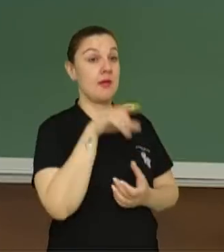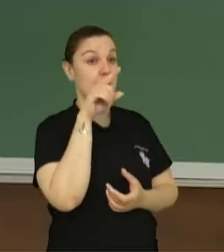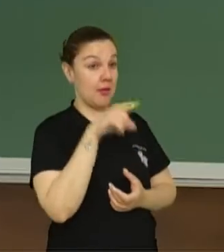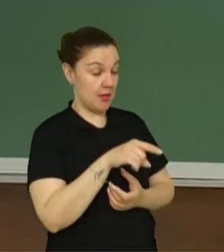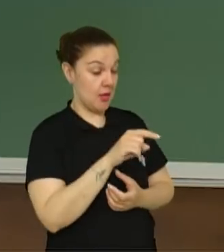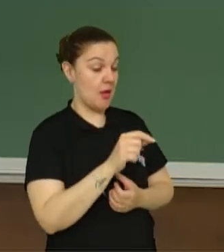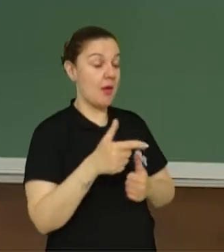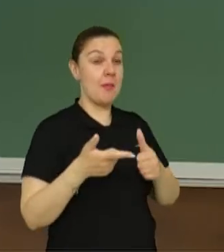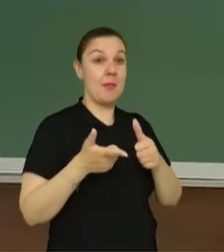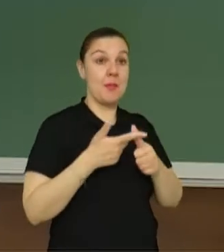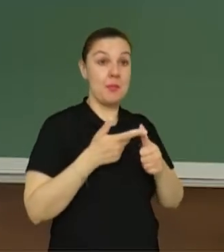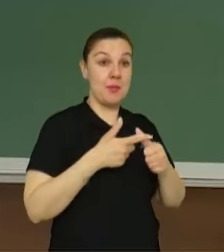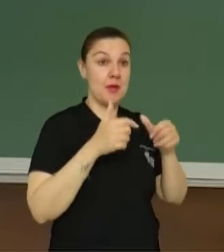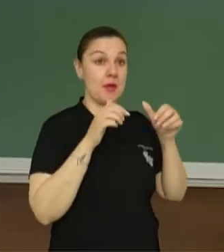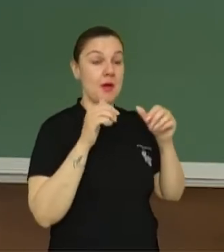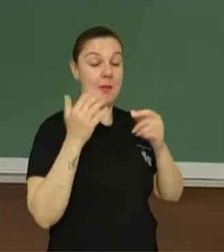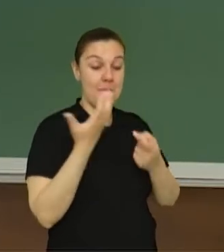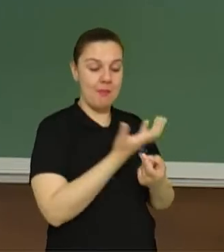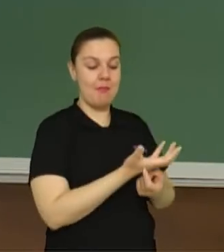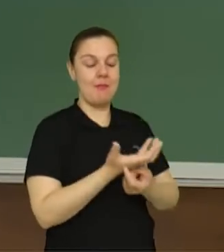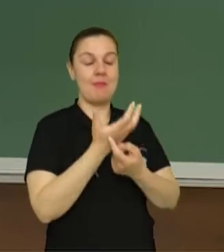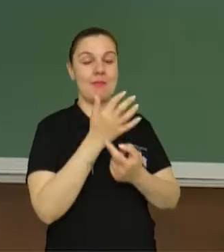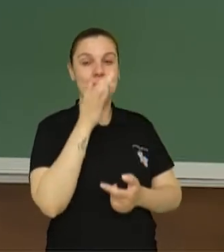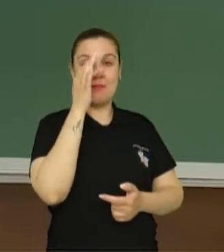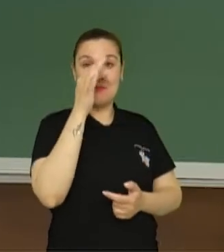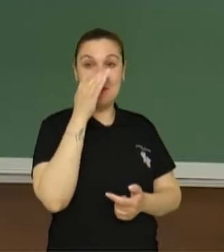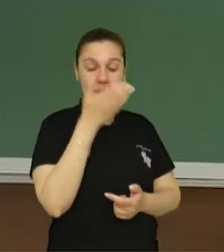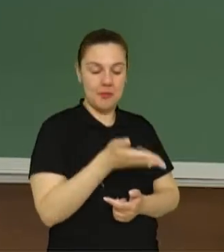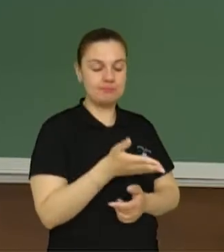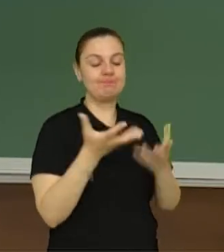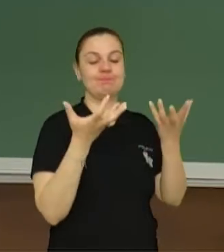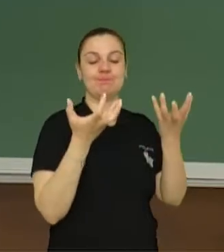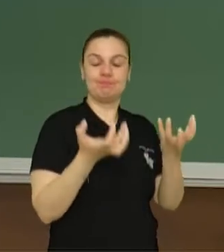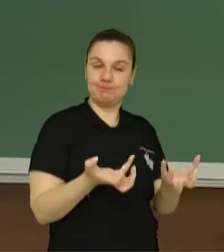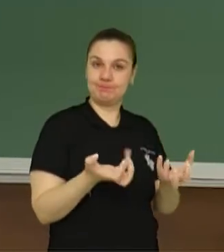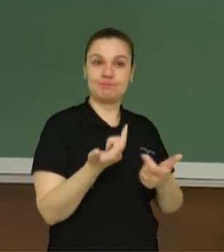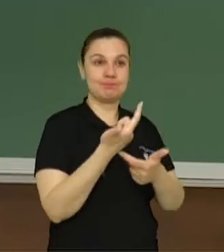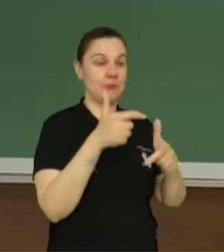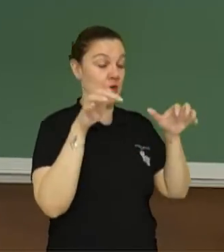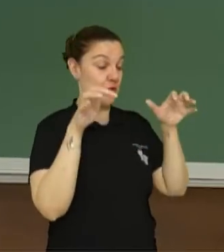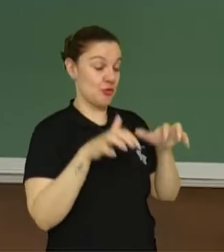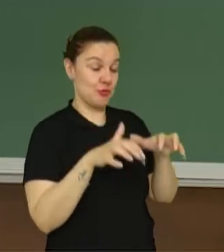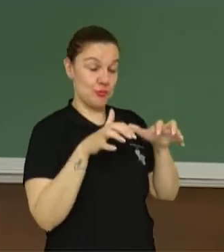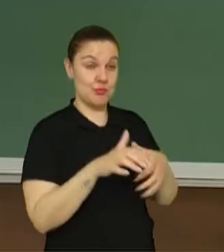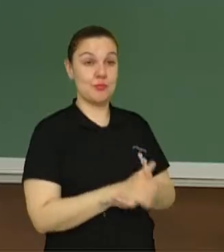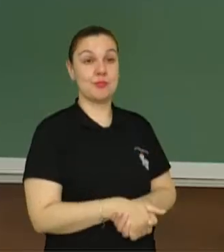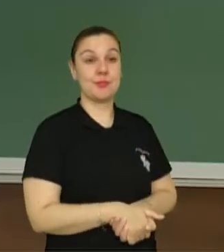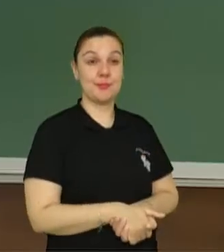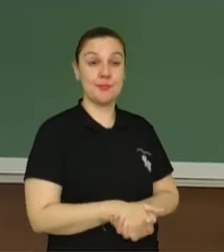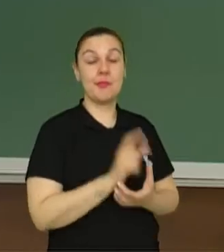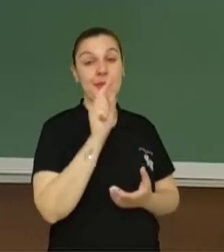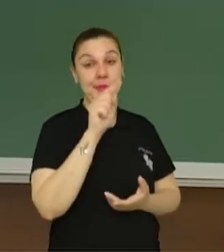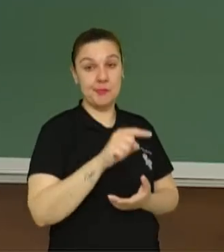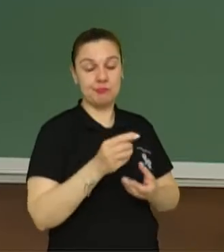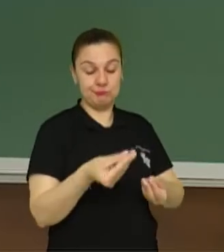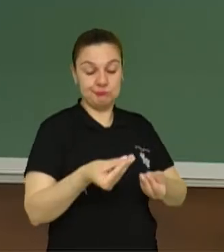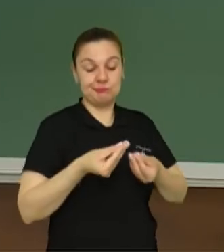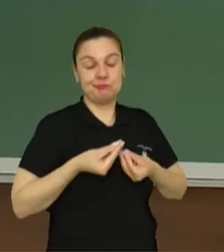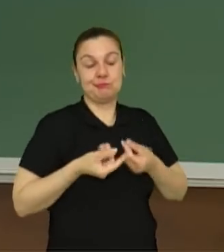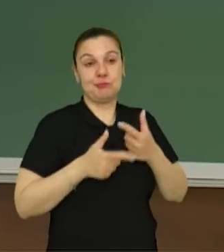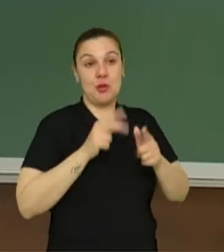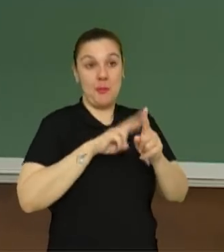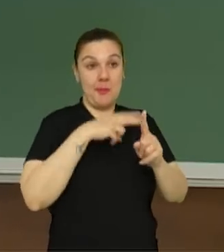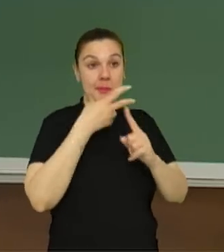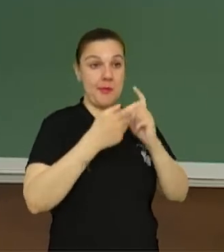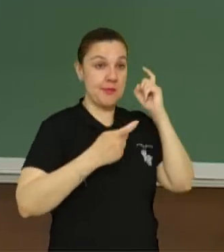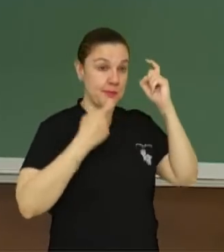a previsão é que a primavera seja muito seca, com a ausência de chuvas, e isso nos traz, além